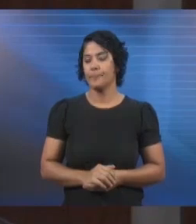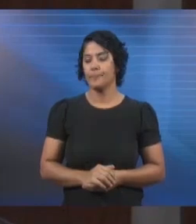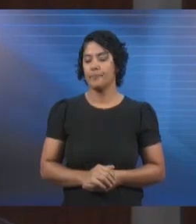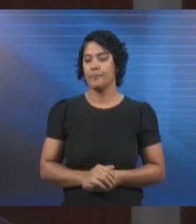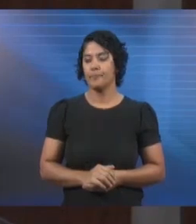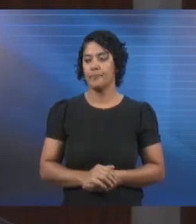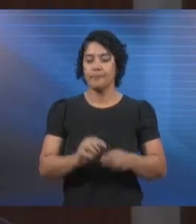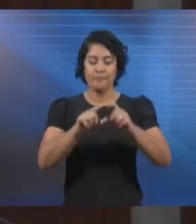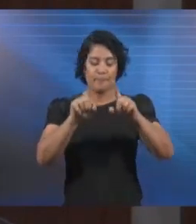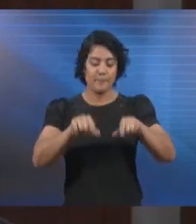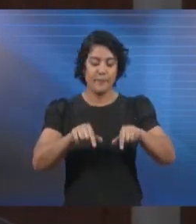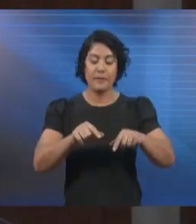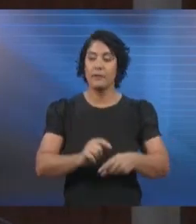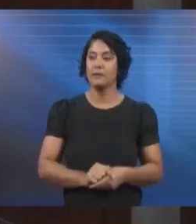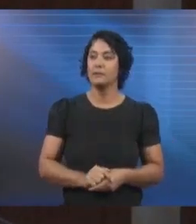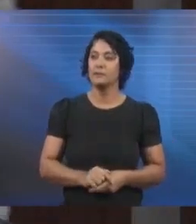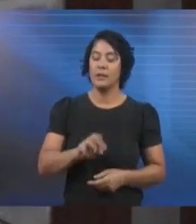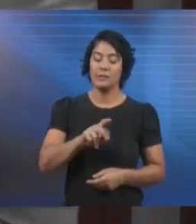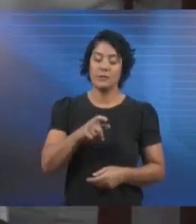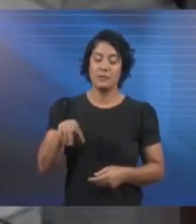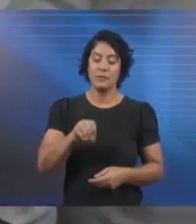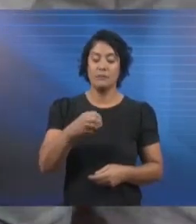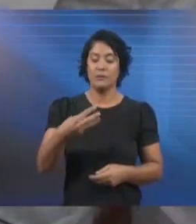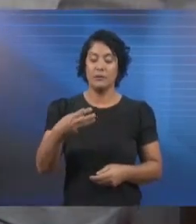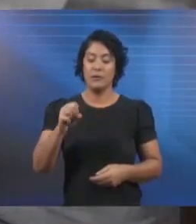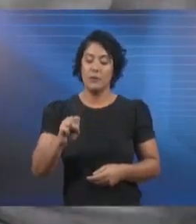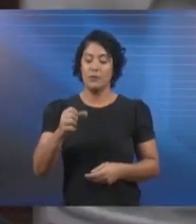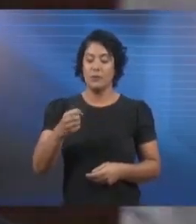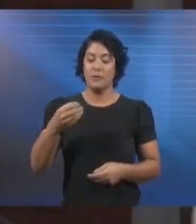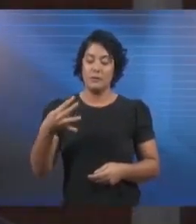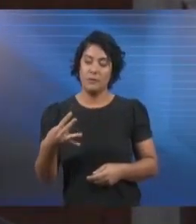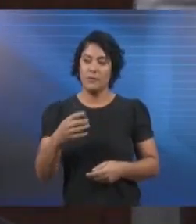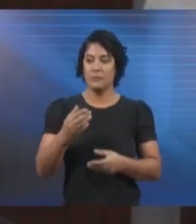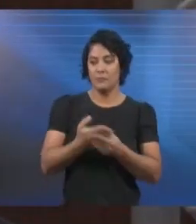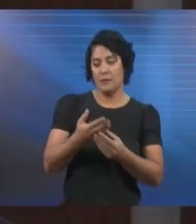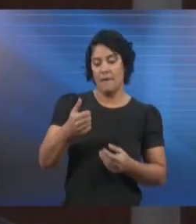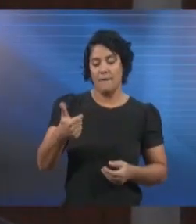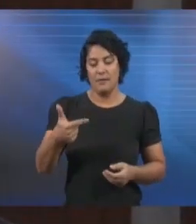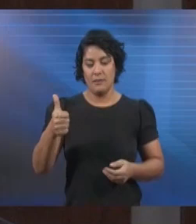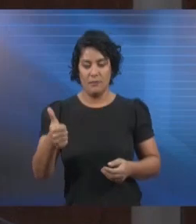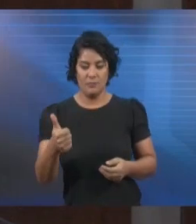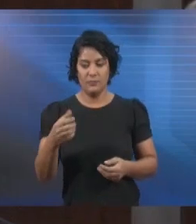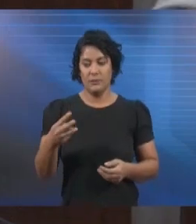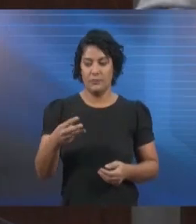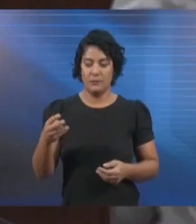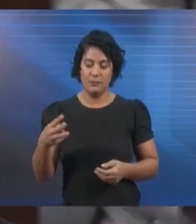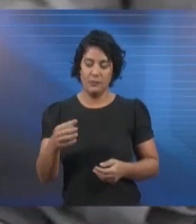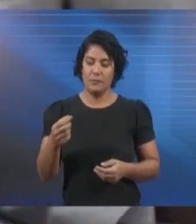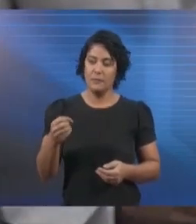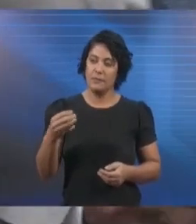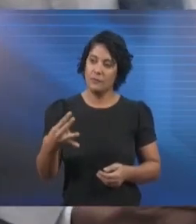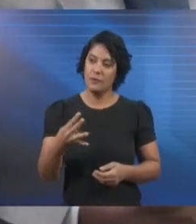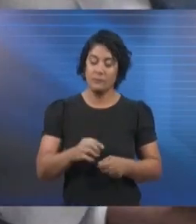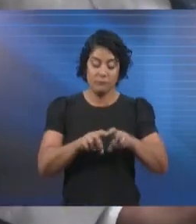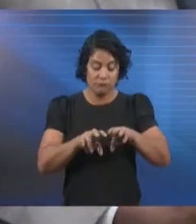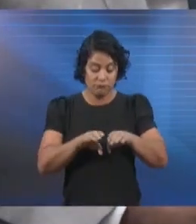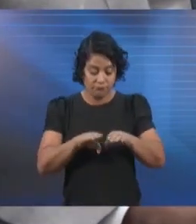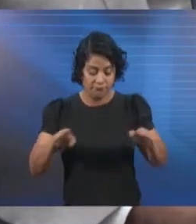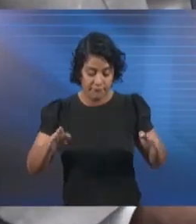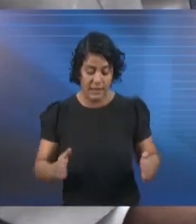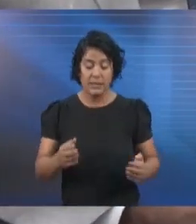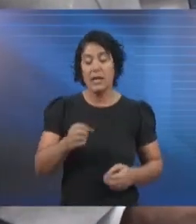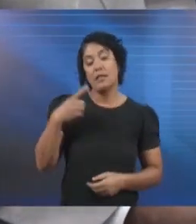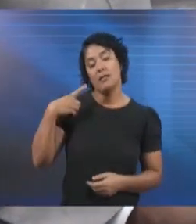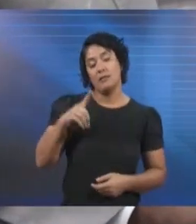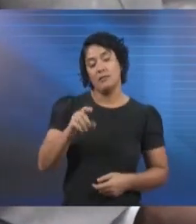matérias projeto da resolução 38/2022 processo número 21 32224 inativa da mesa diretora da Assembleia